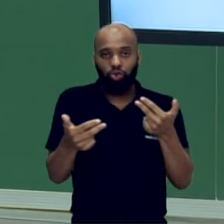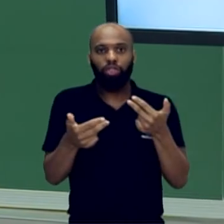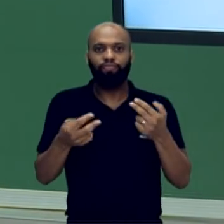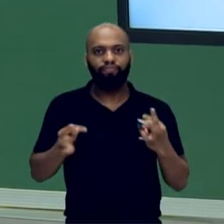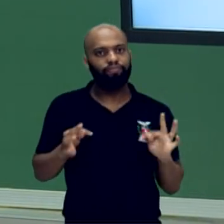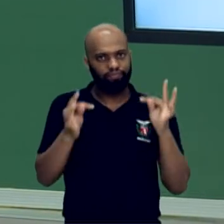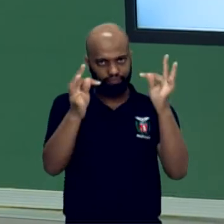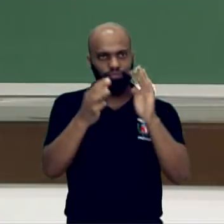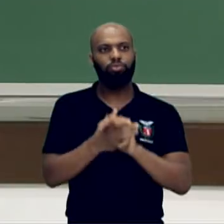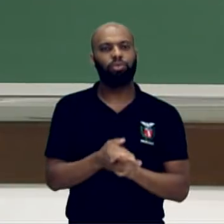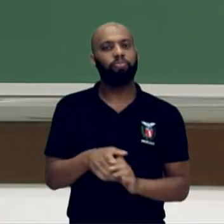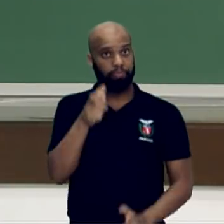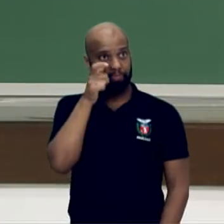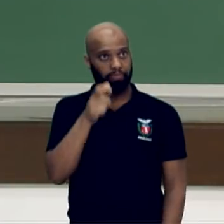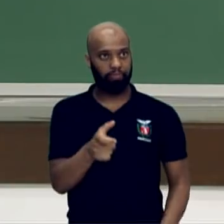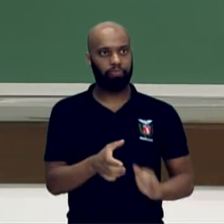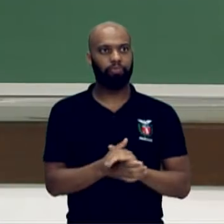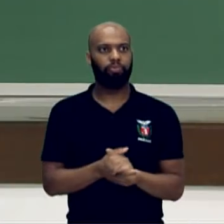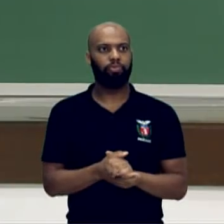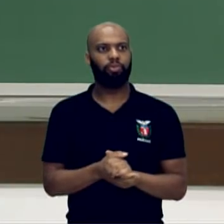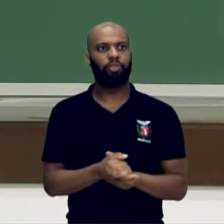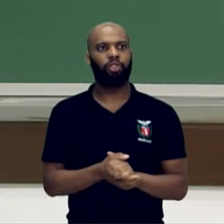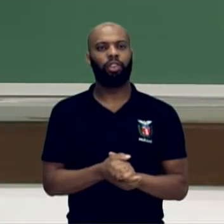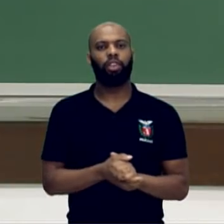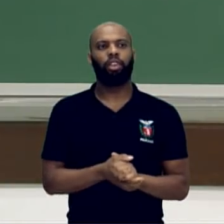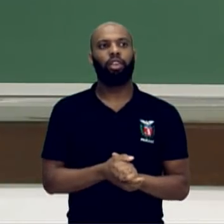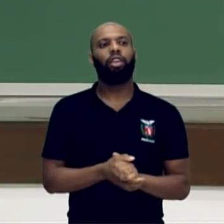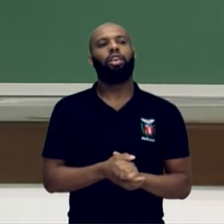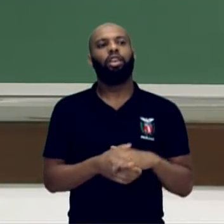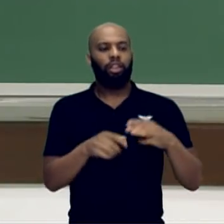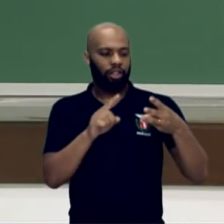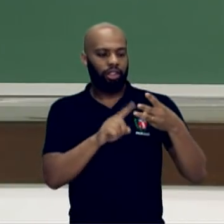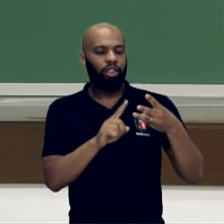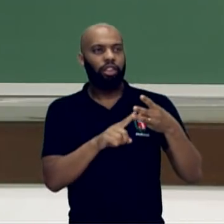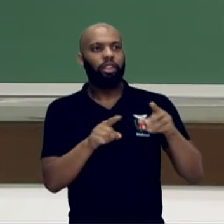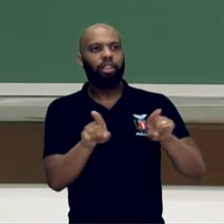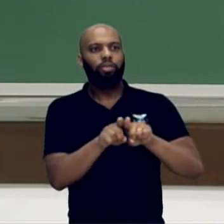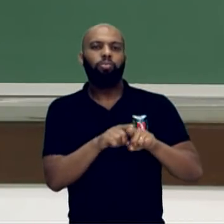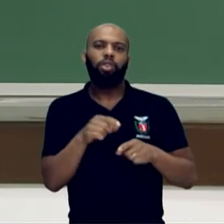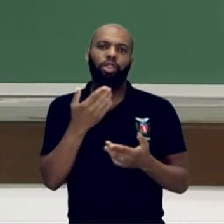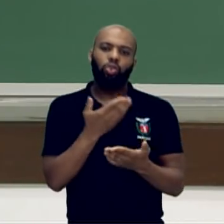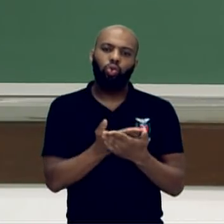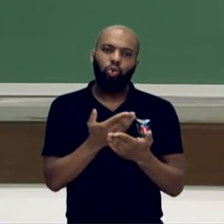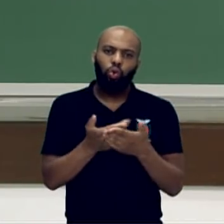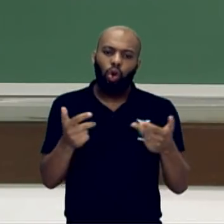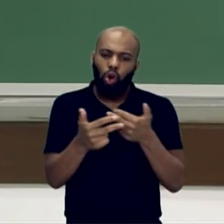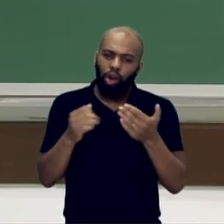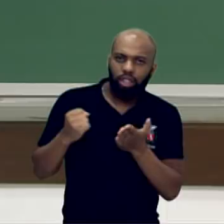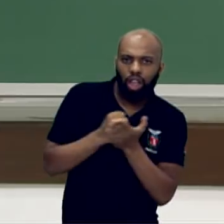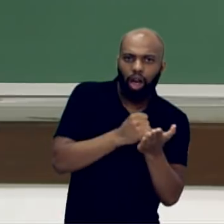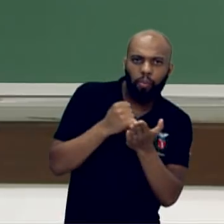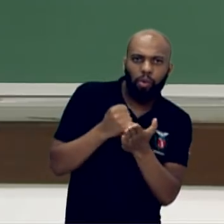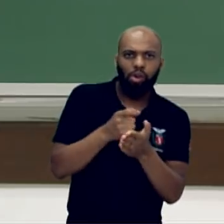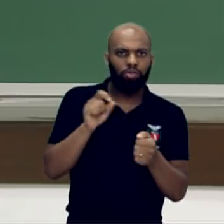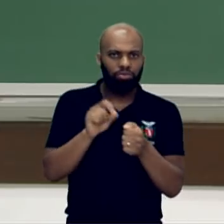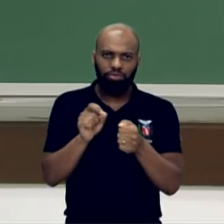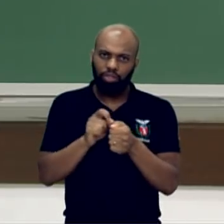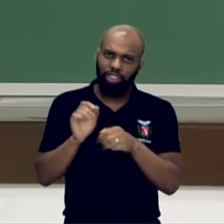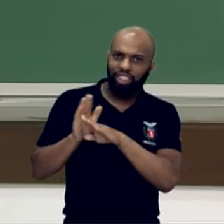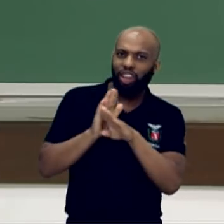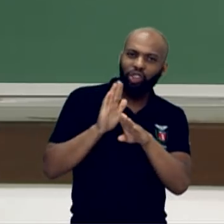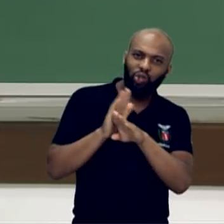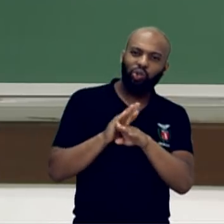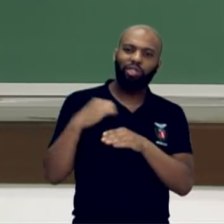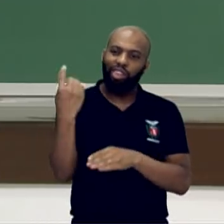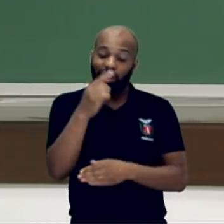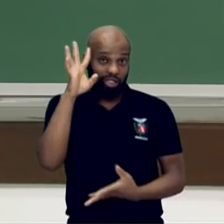digitais. Bastante interessante. E então falamos sobre os recursos expressivos que são usados para